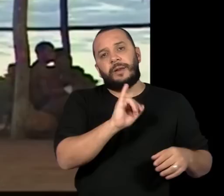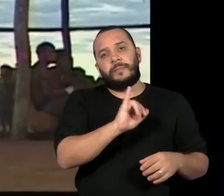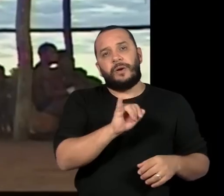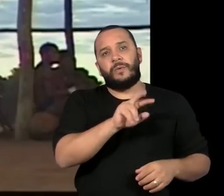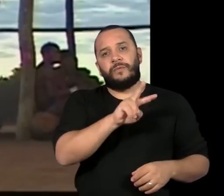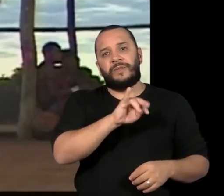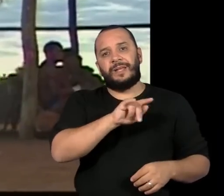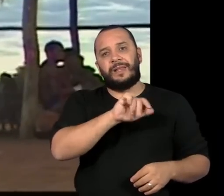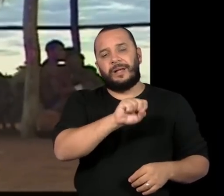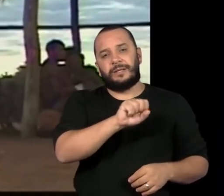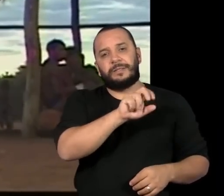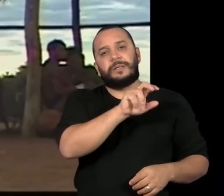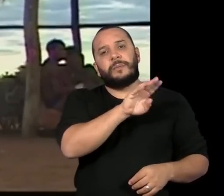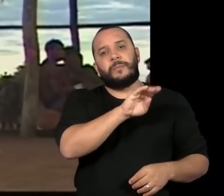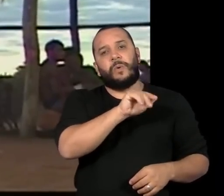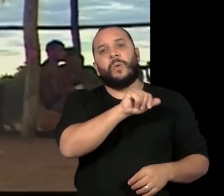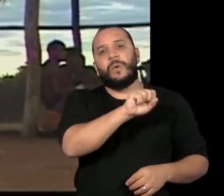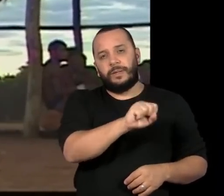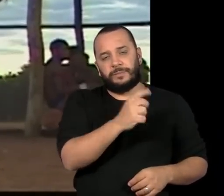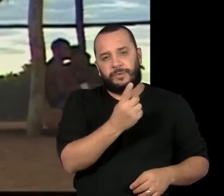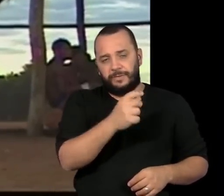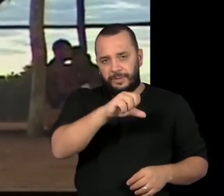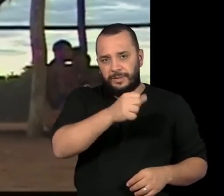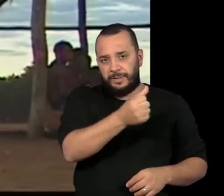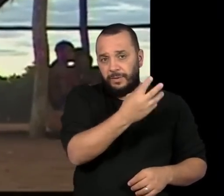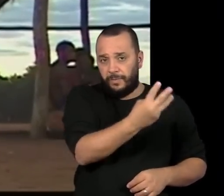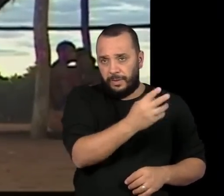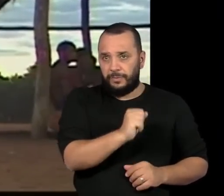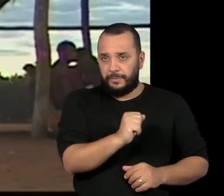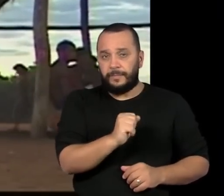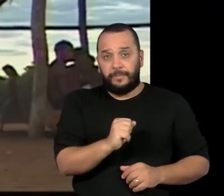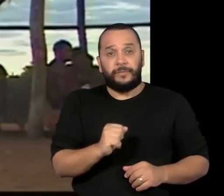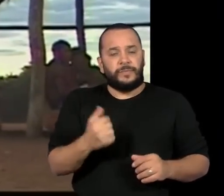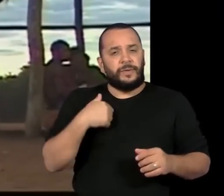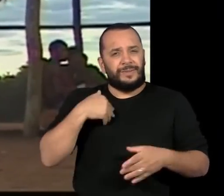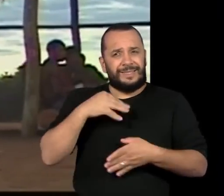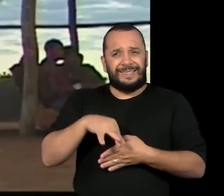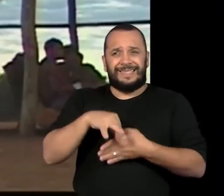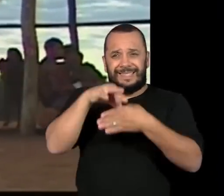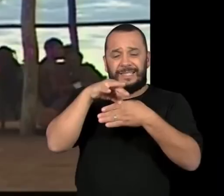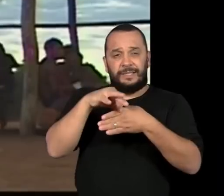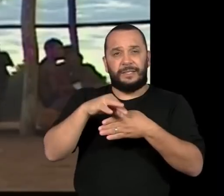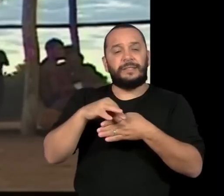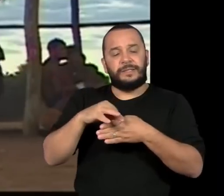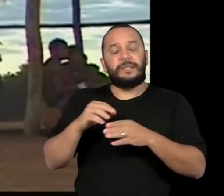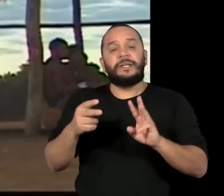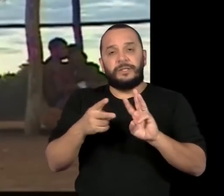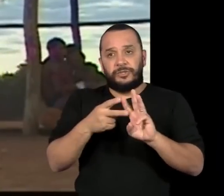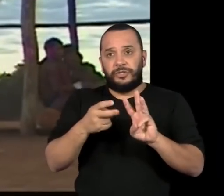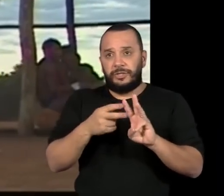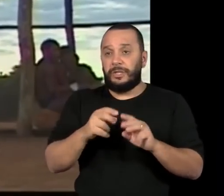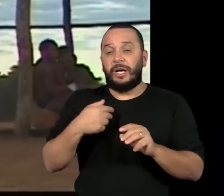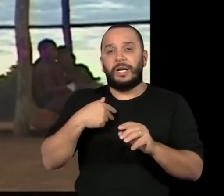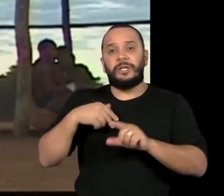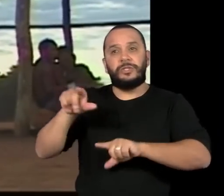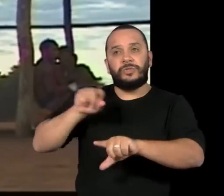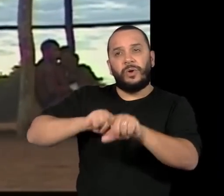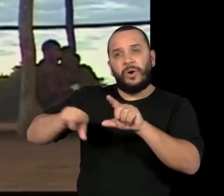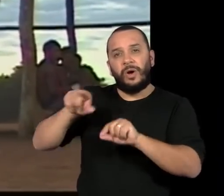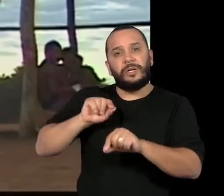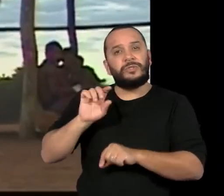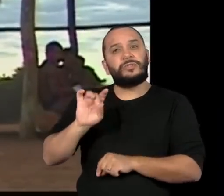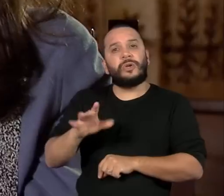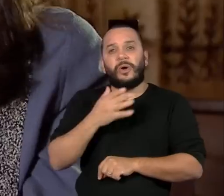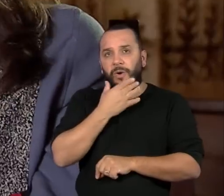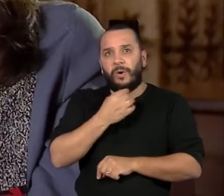1964. Mari percebeu que os líderes indígenas selecionavam apenas rapazes para participar das